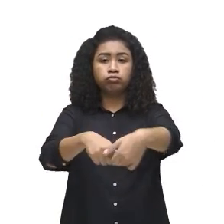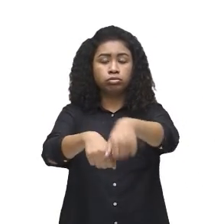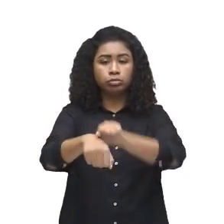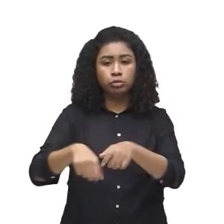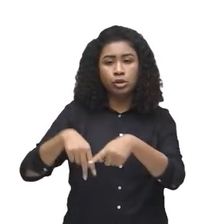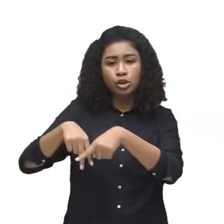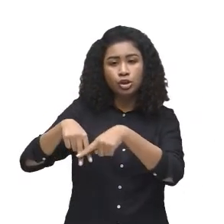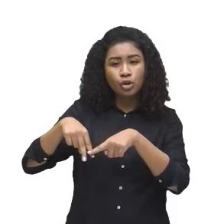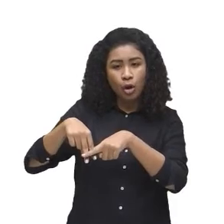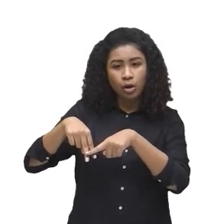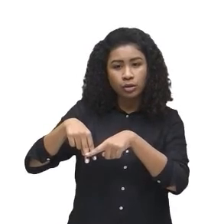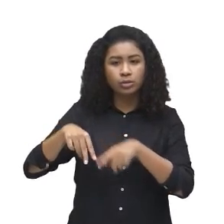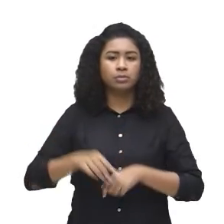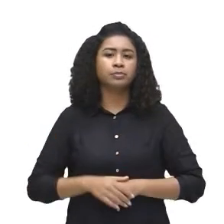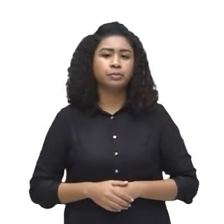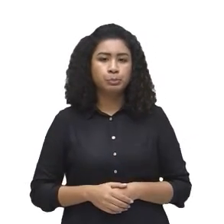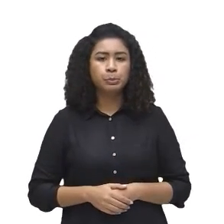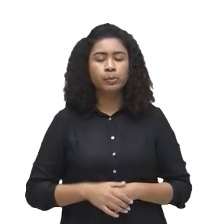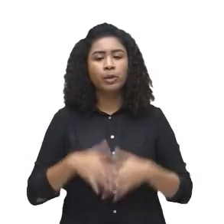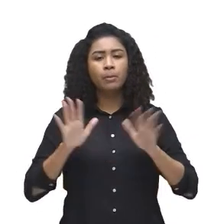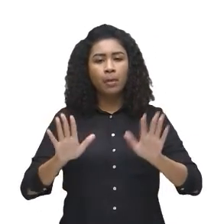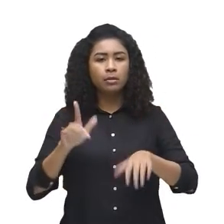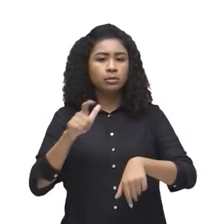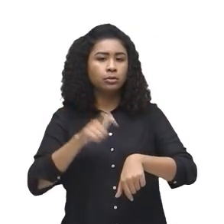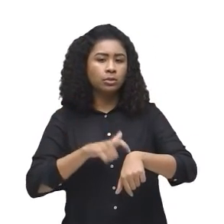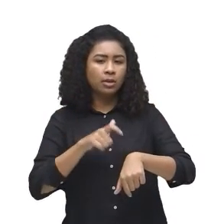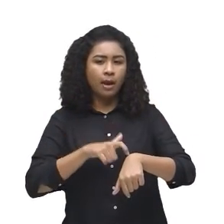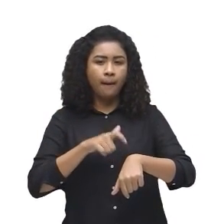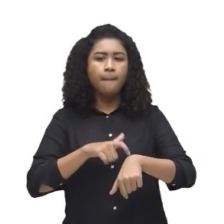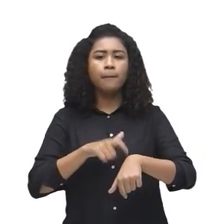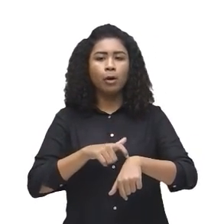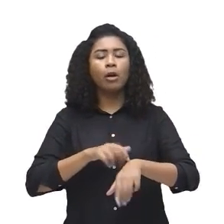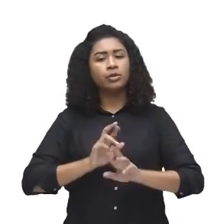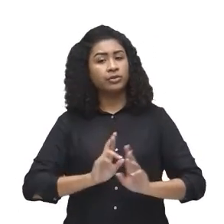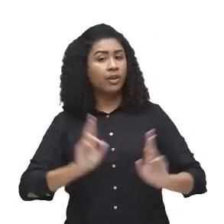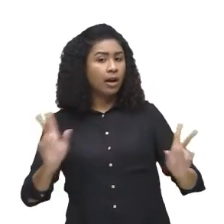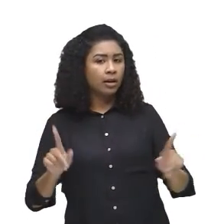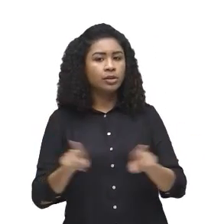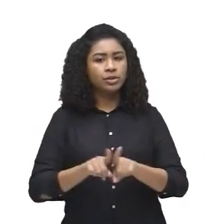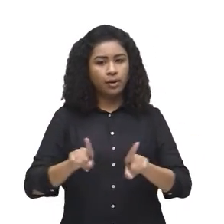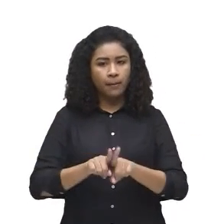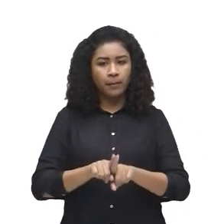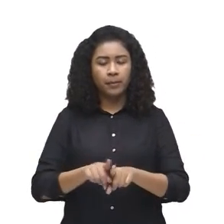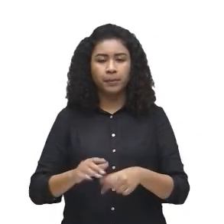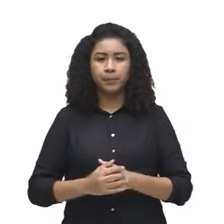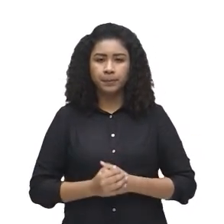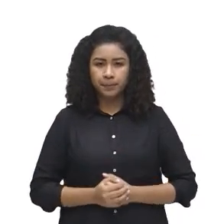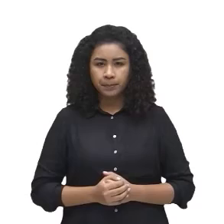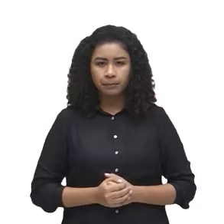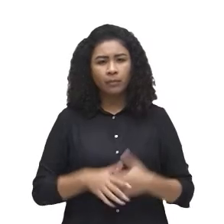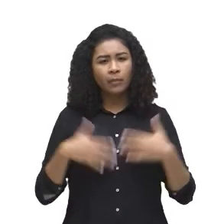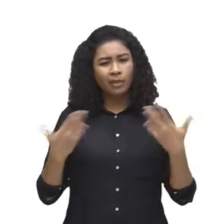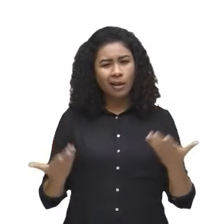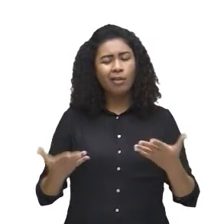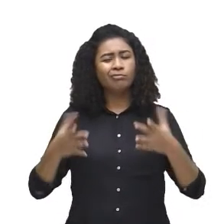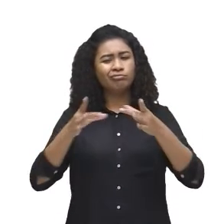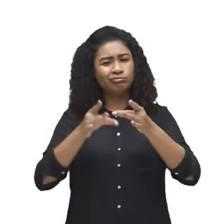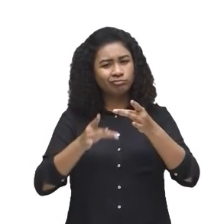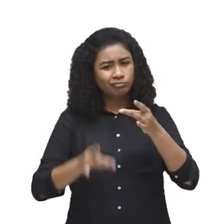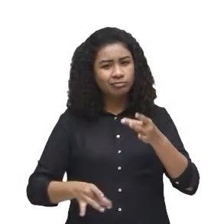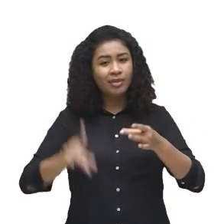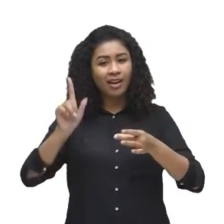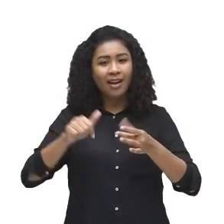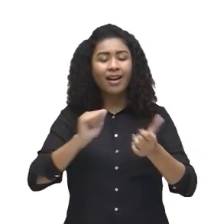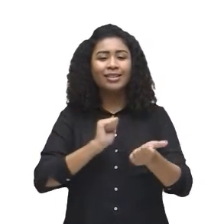diferenças relacionadas ao tempo de duração de cada round, ok? Então esses foram as lutas